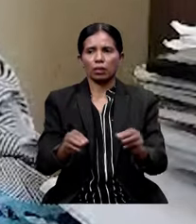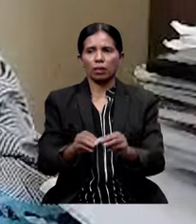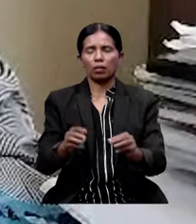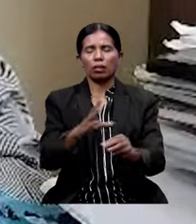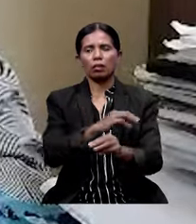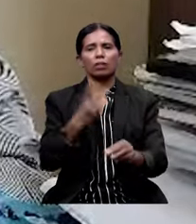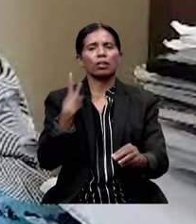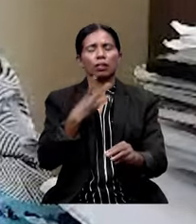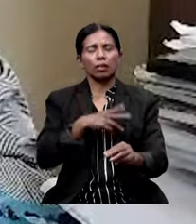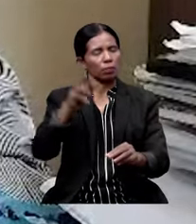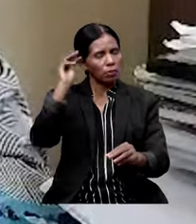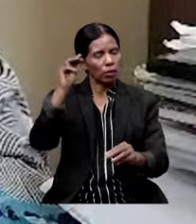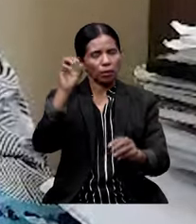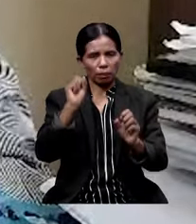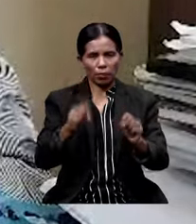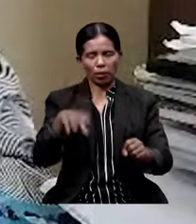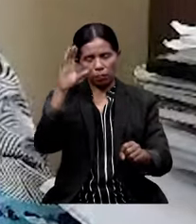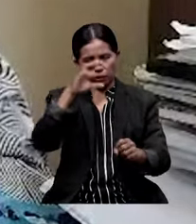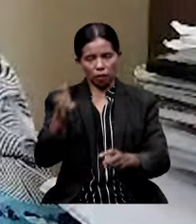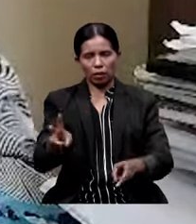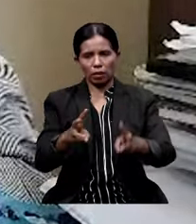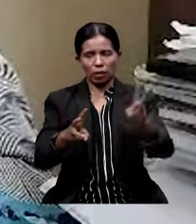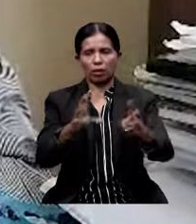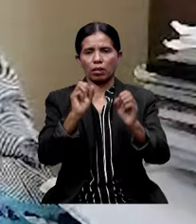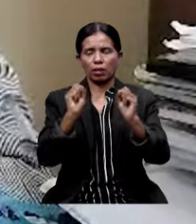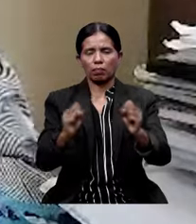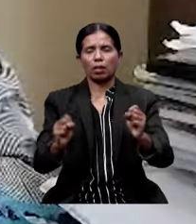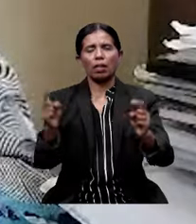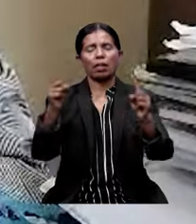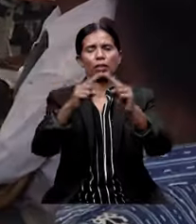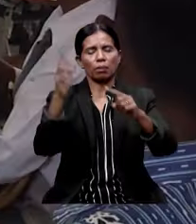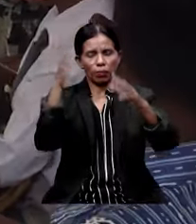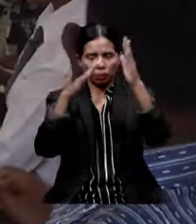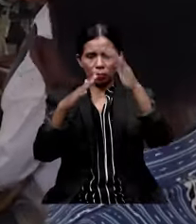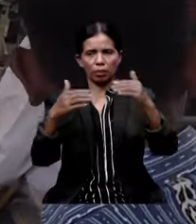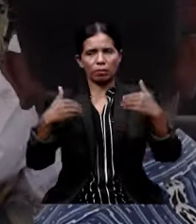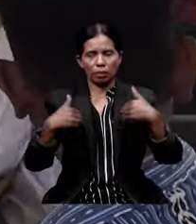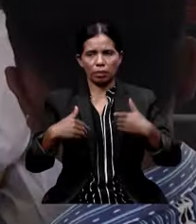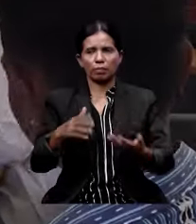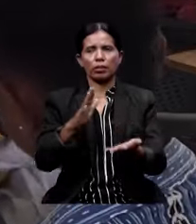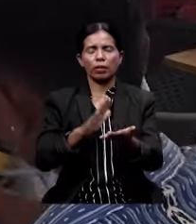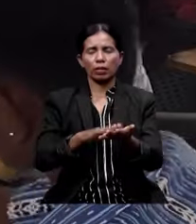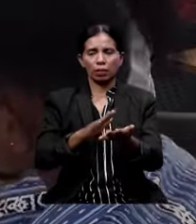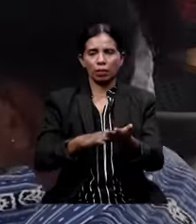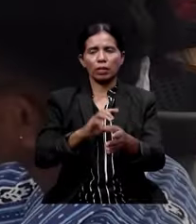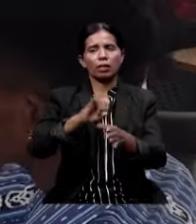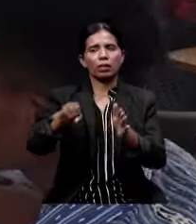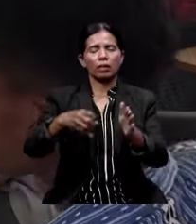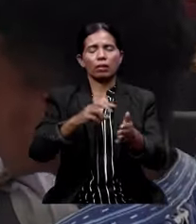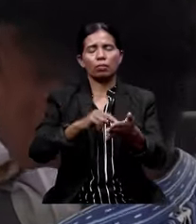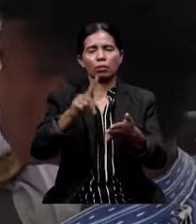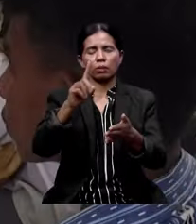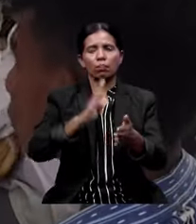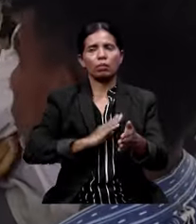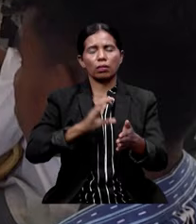ministério bele buka dalam hodine bele buka solusaun baya problema ne beke moso. Sekolah Sekunder Jeral Numero 01 Baukau resiste